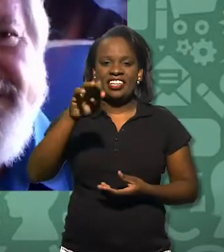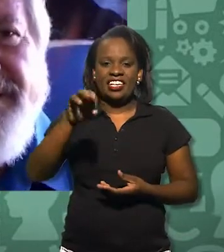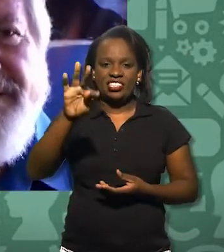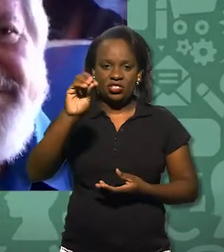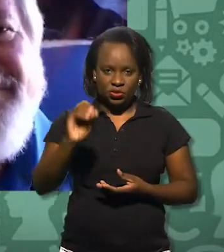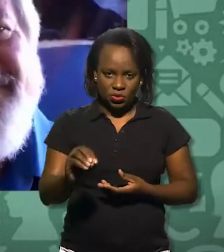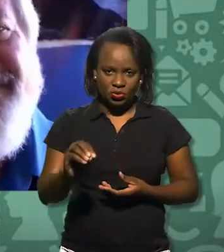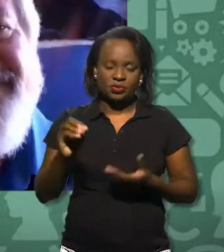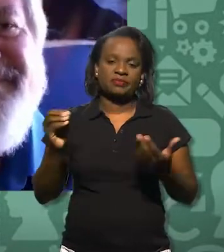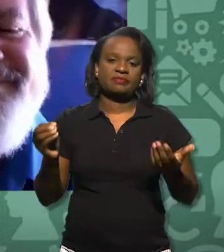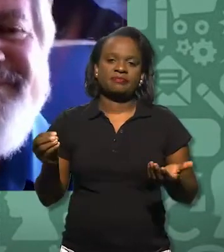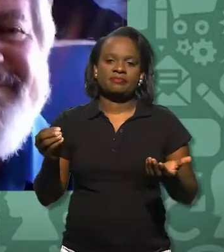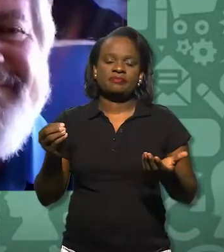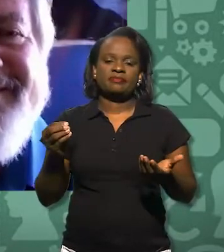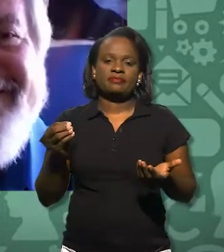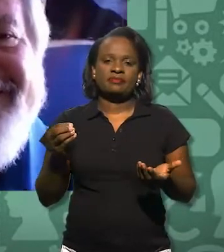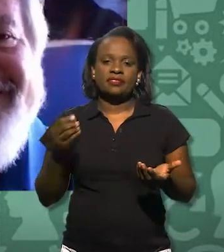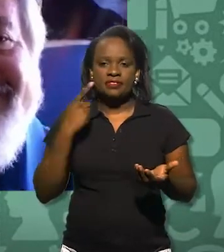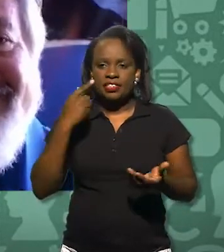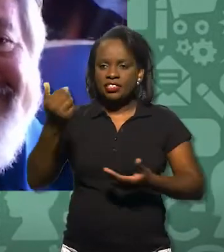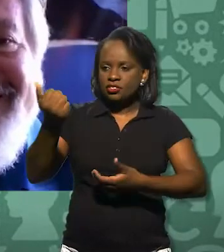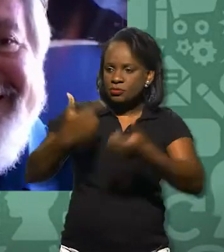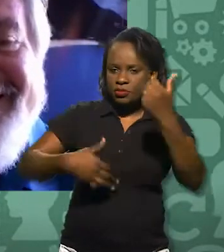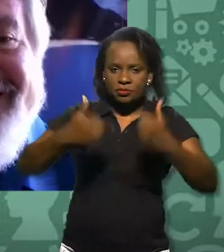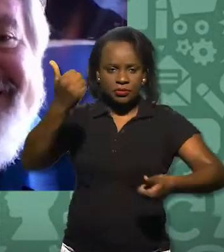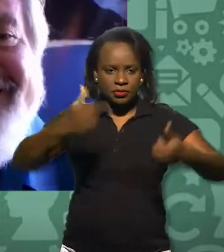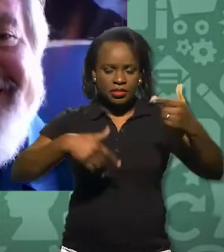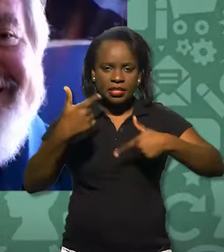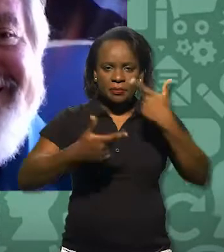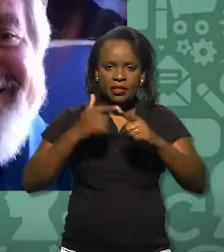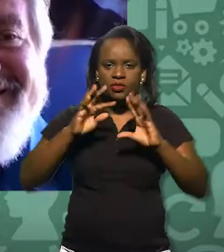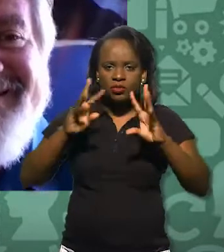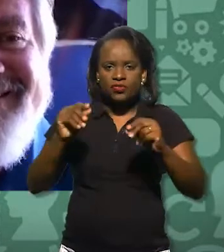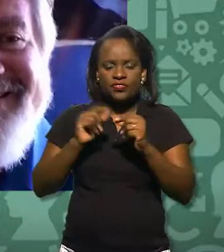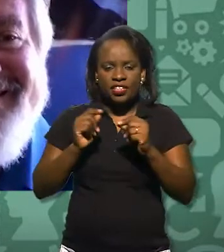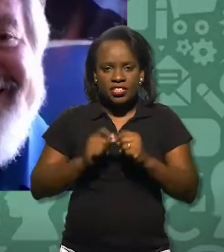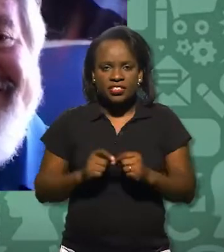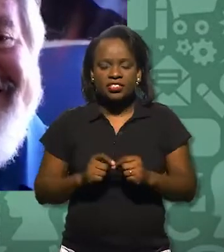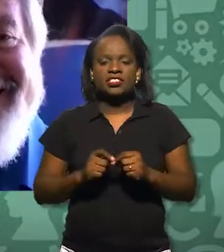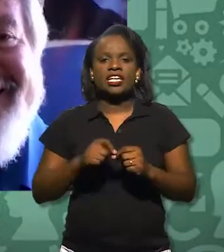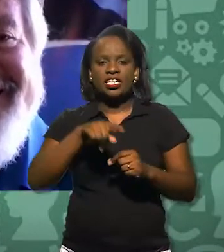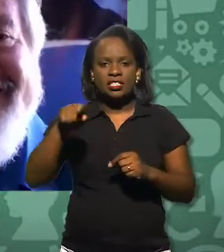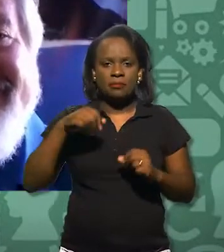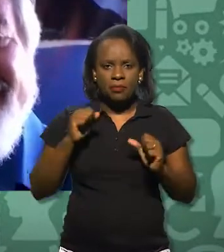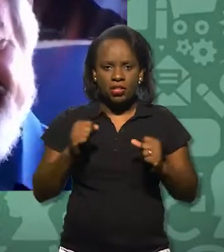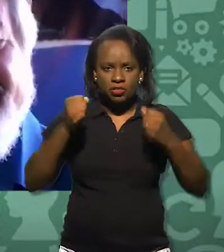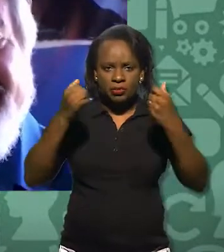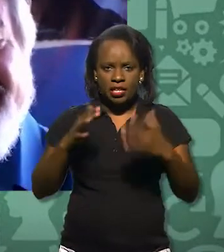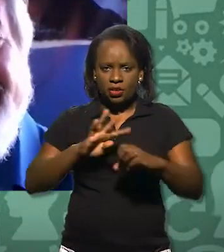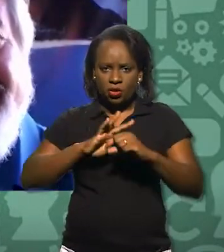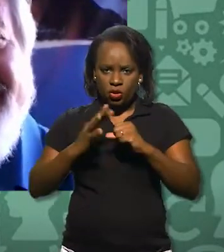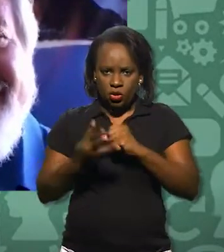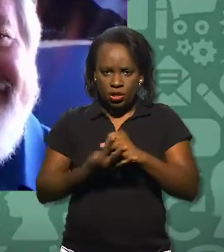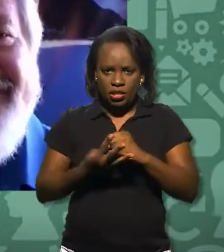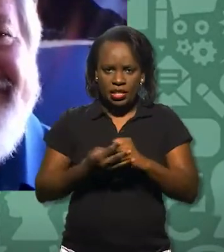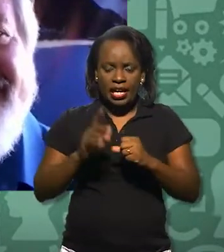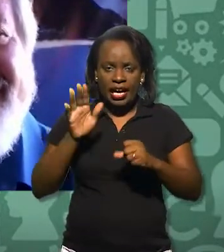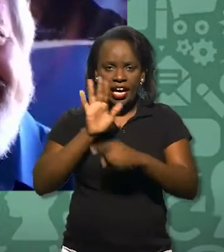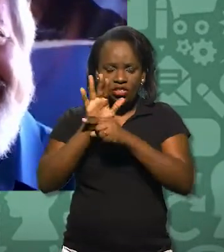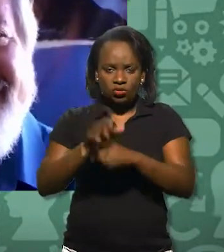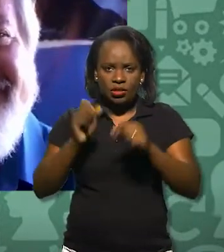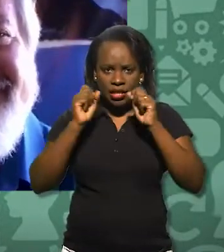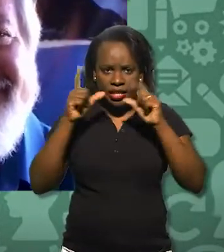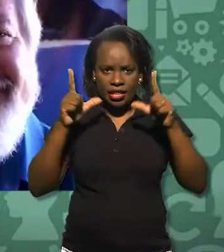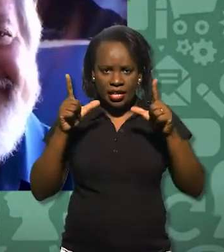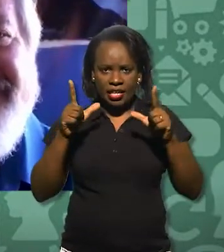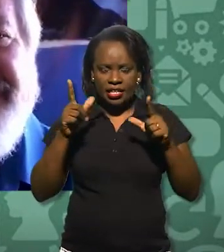Ernesto, diante desses depoimentos todos, né, desse trabalho todo que está sendo feito, a gente pode dizer que o coronavírus fica aí de